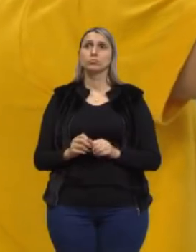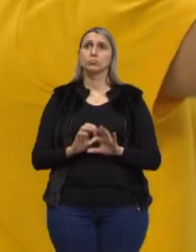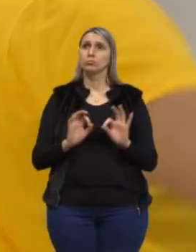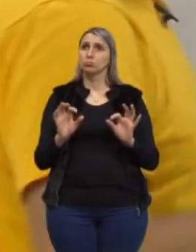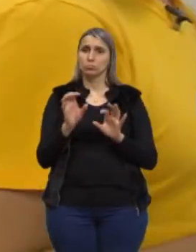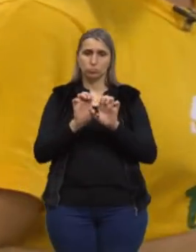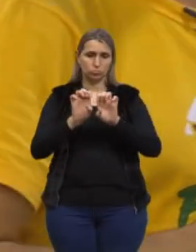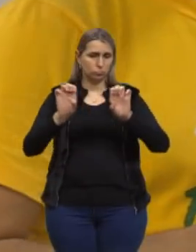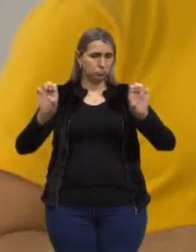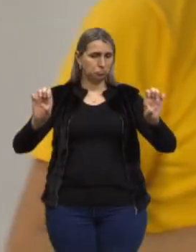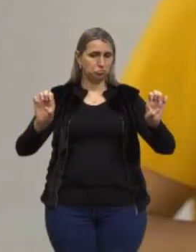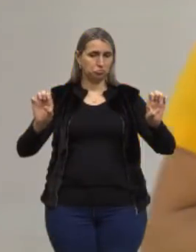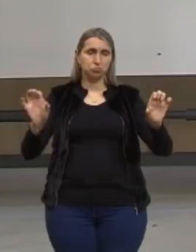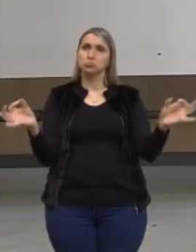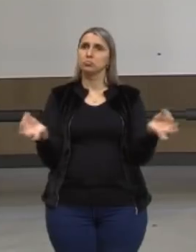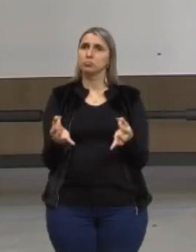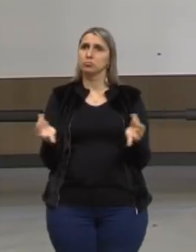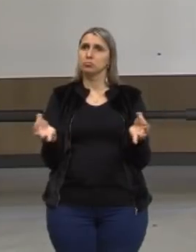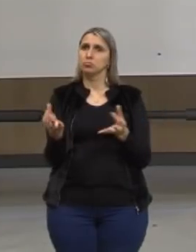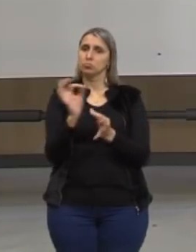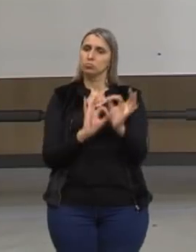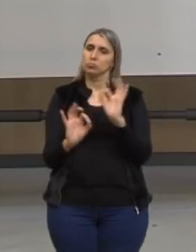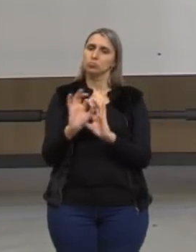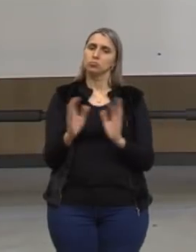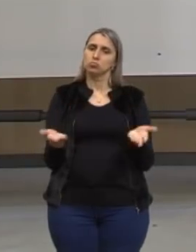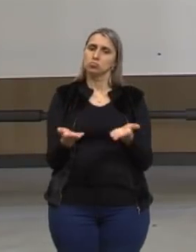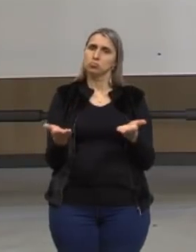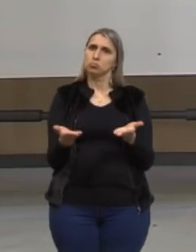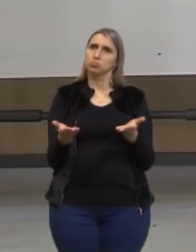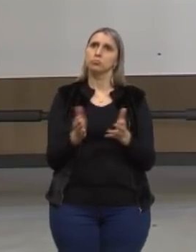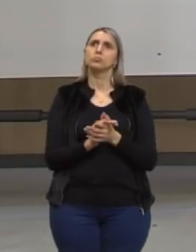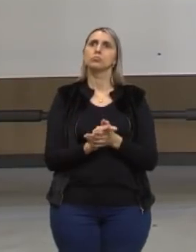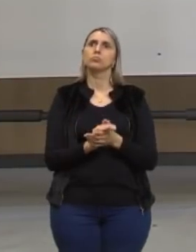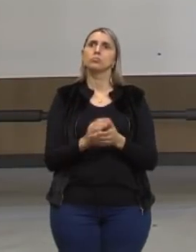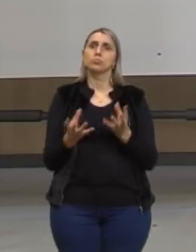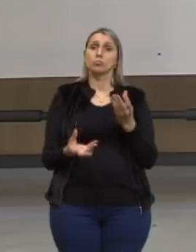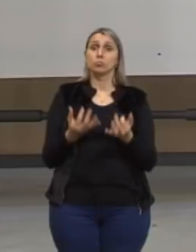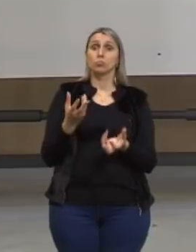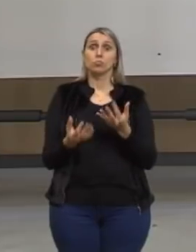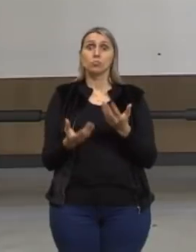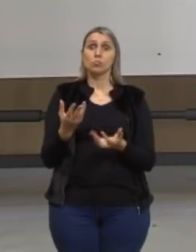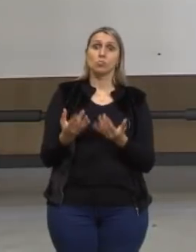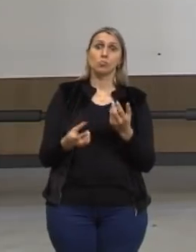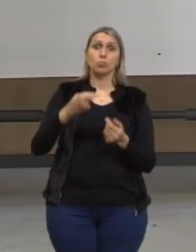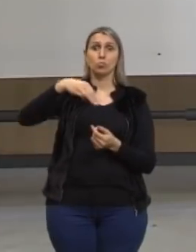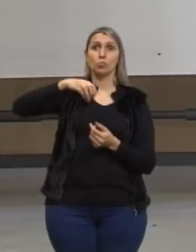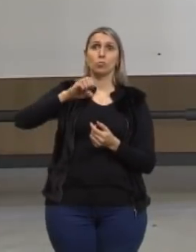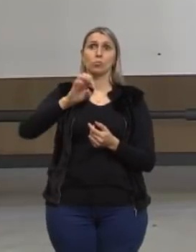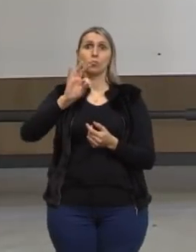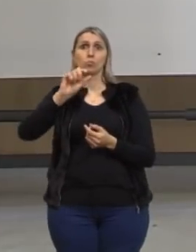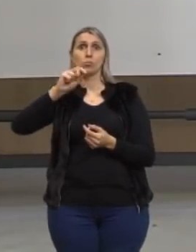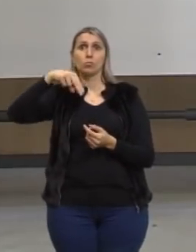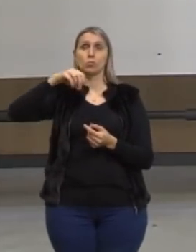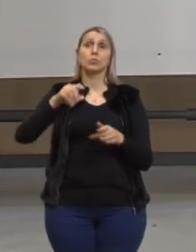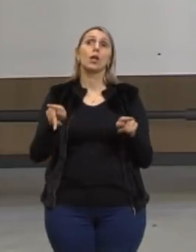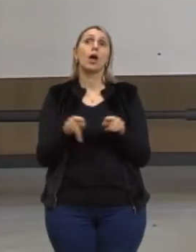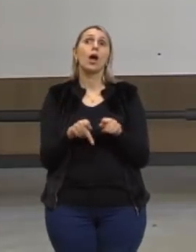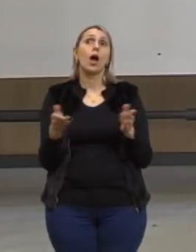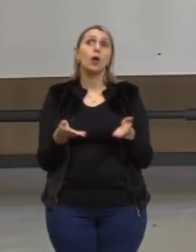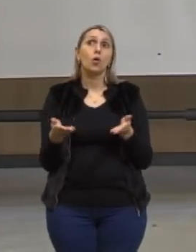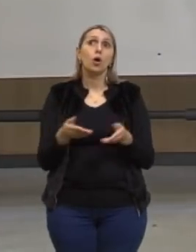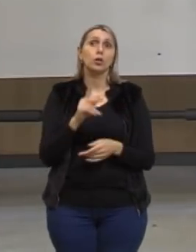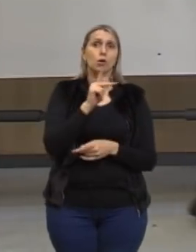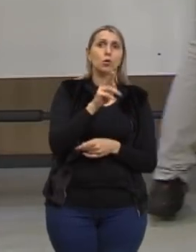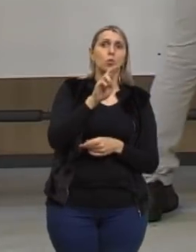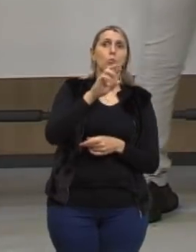aqui tá minha equação perfeitamente balanceada tá paga a combustão do metano e agora vou colocar aqui o propano tá o